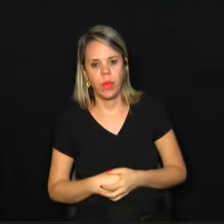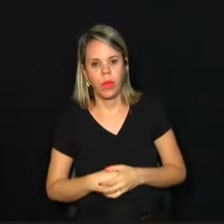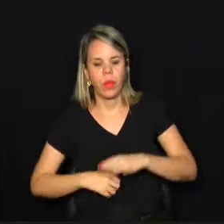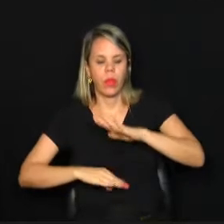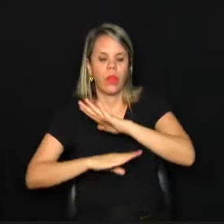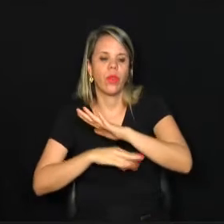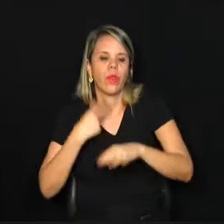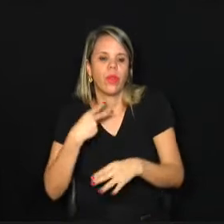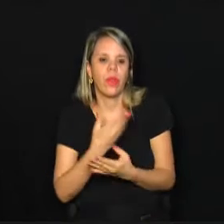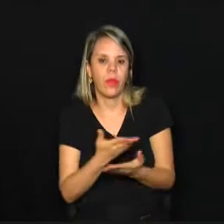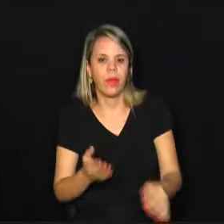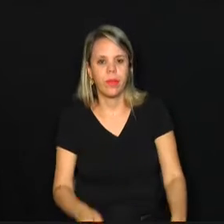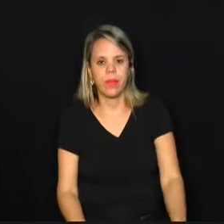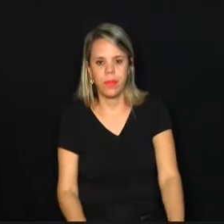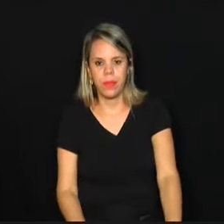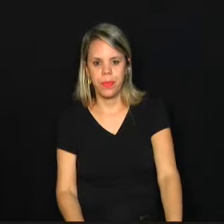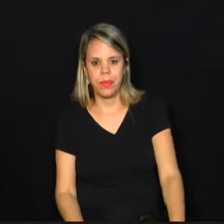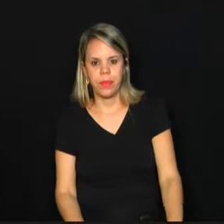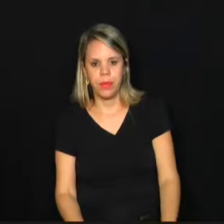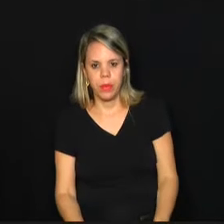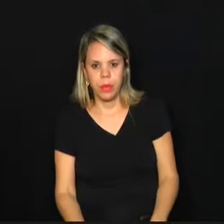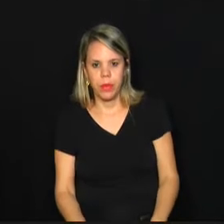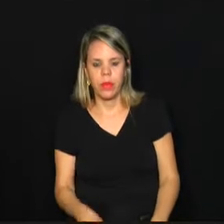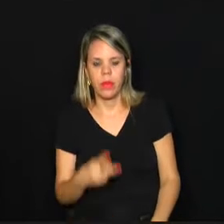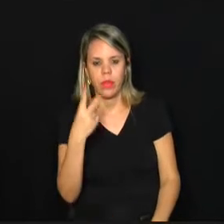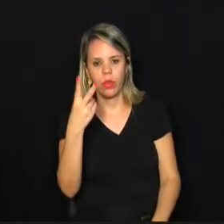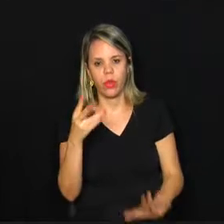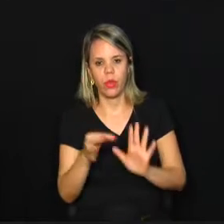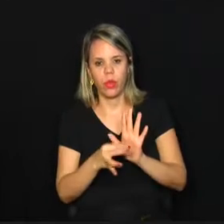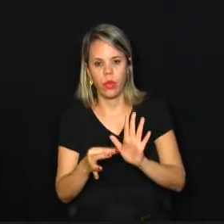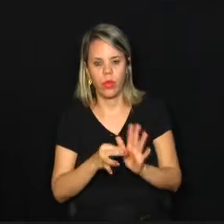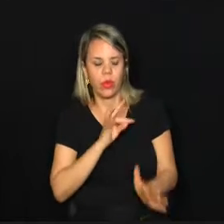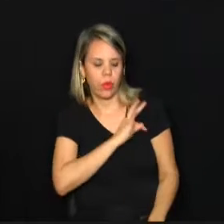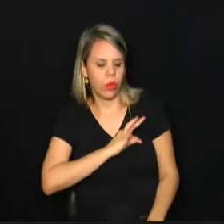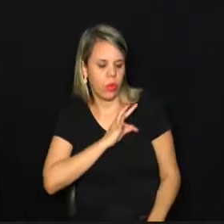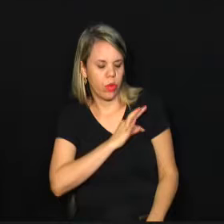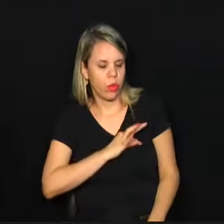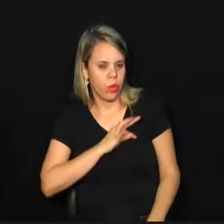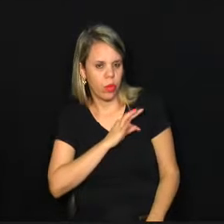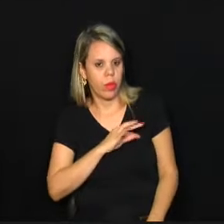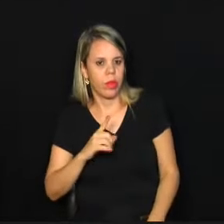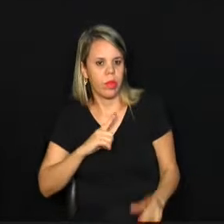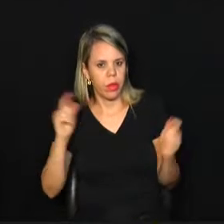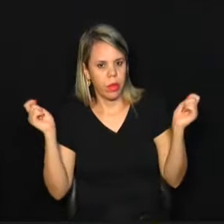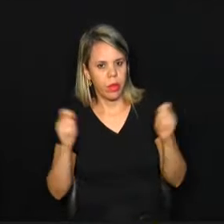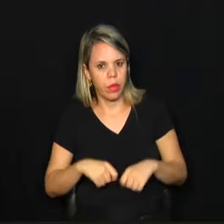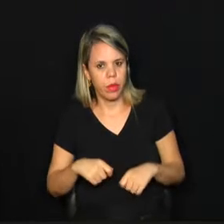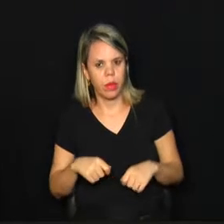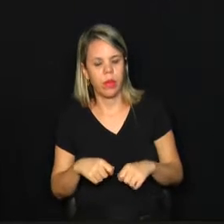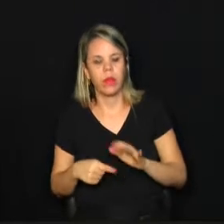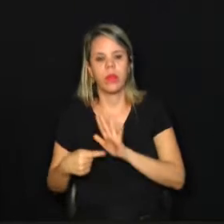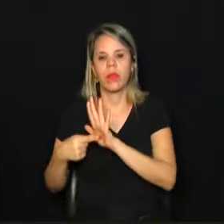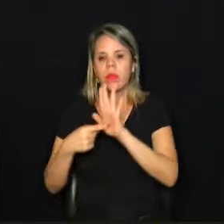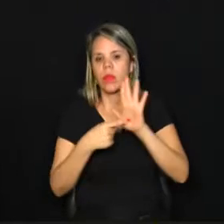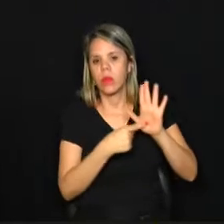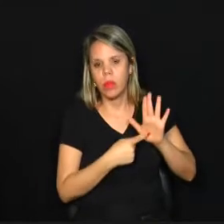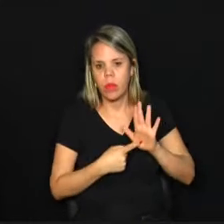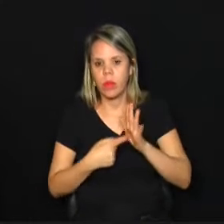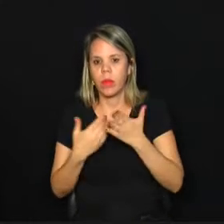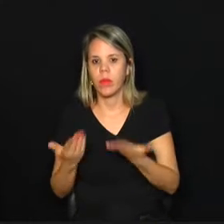de Vereadores, em 2 pareceres técnicos, entende que tem que haver a demonstração